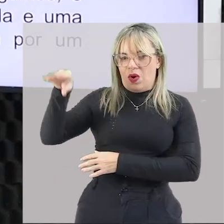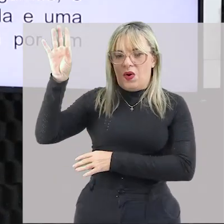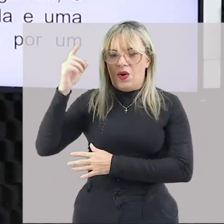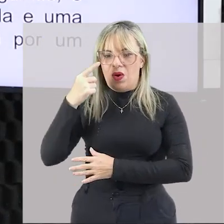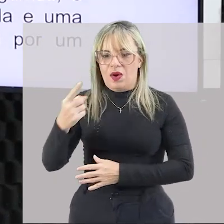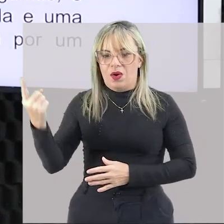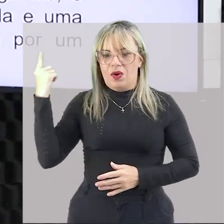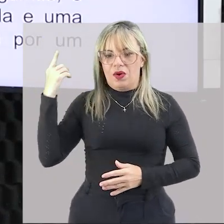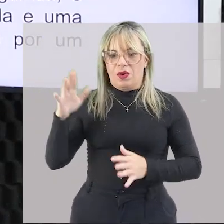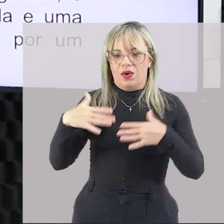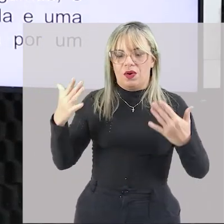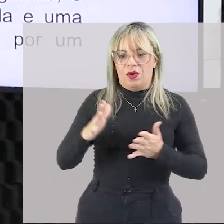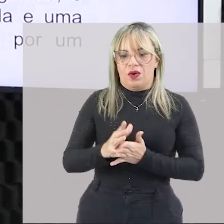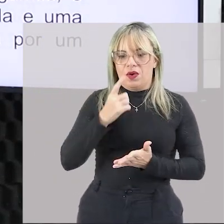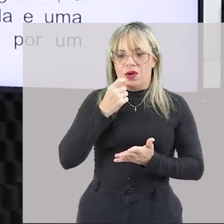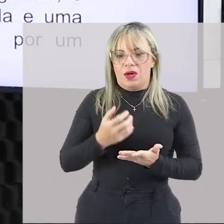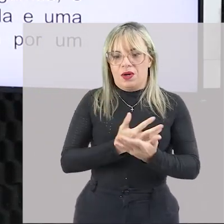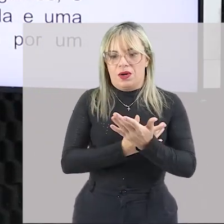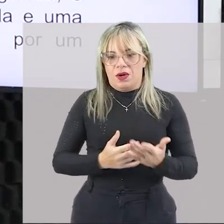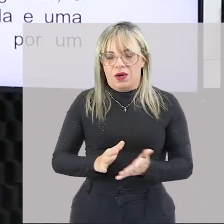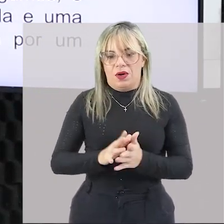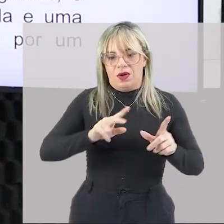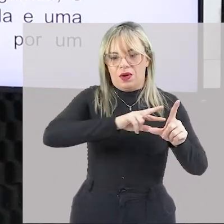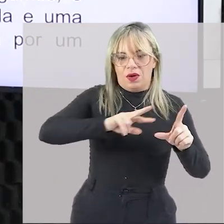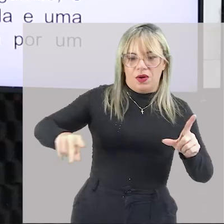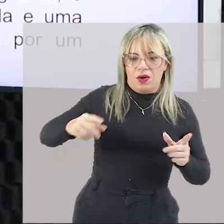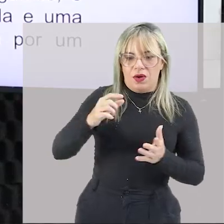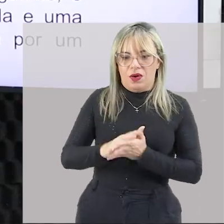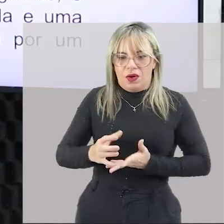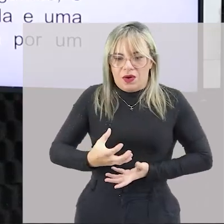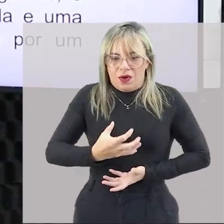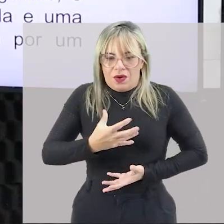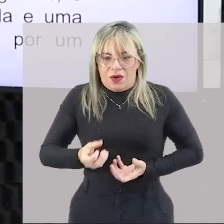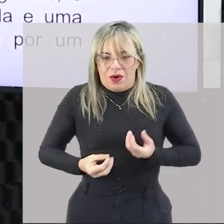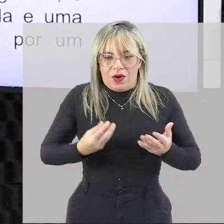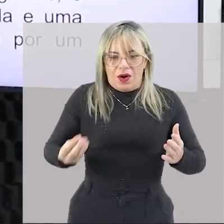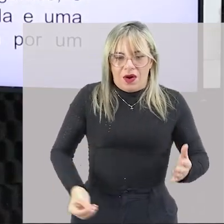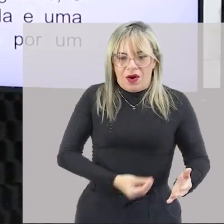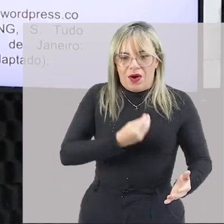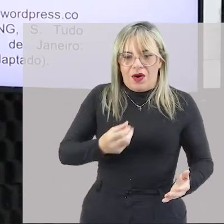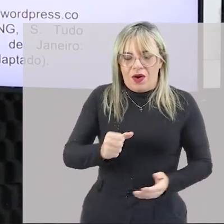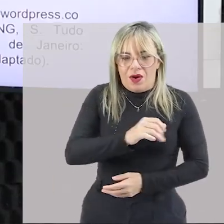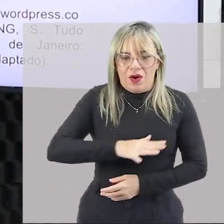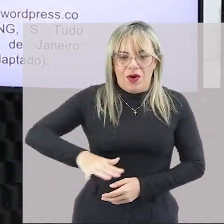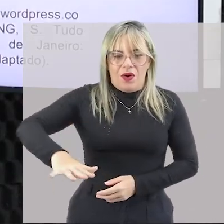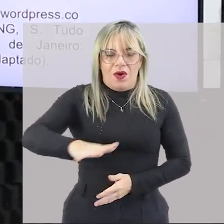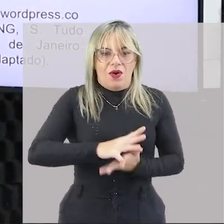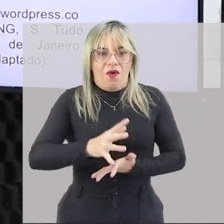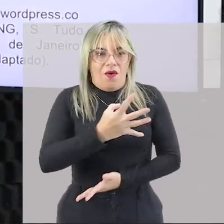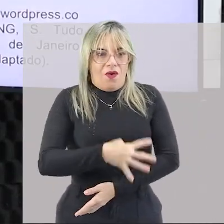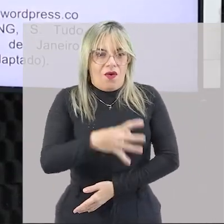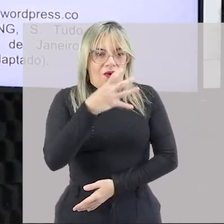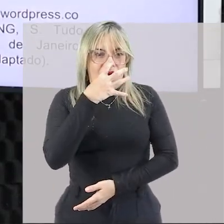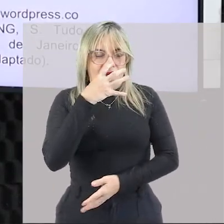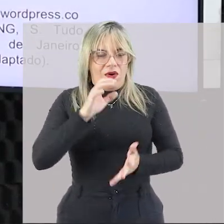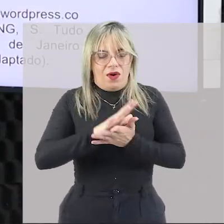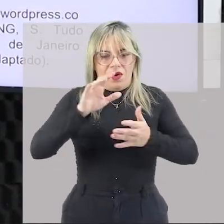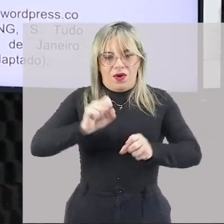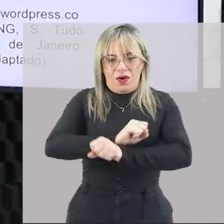uma atmosfera de niilismo temperada por um humor mordaz. O objetivo era chocar, deixar claro que isso a gente chama